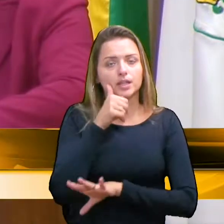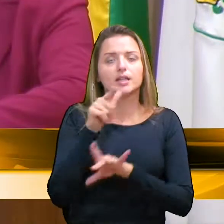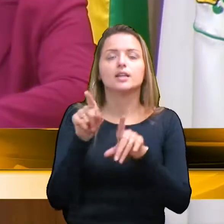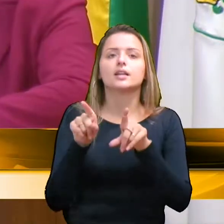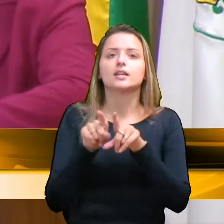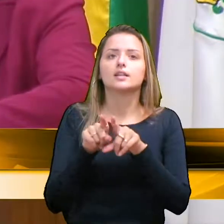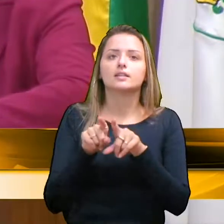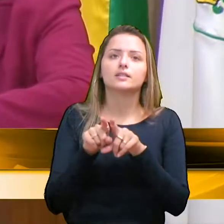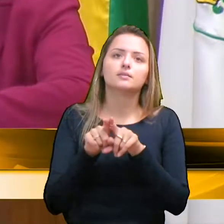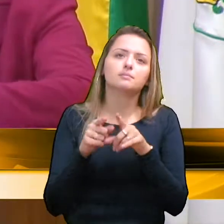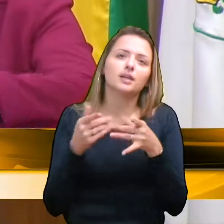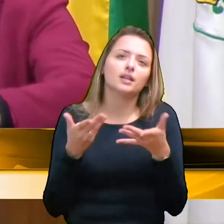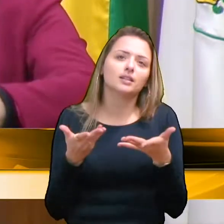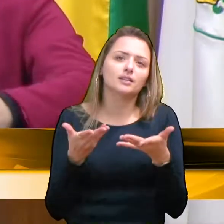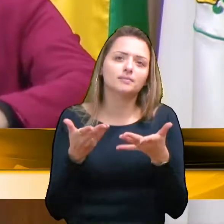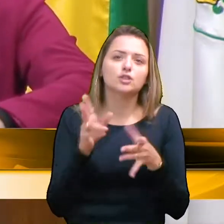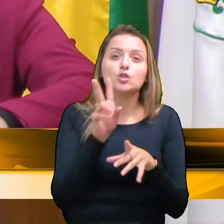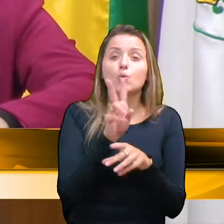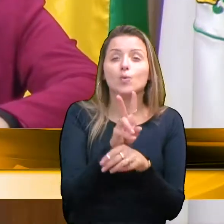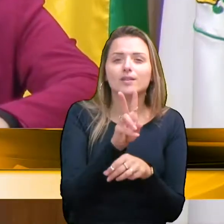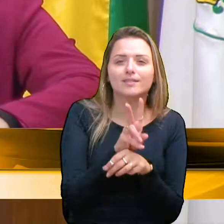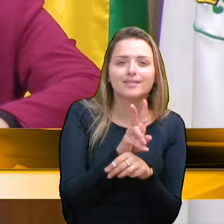questão de zelar